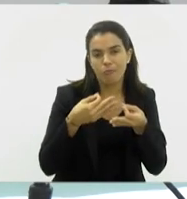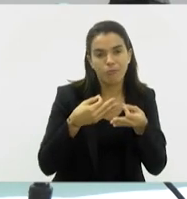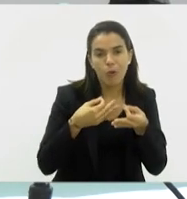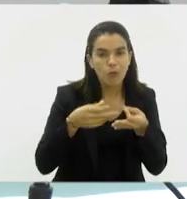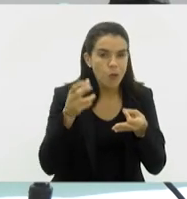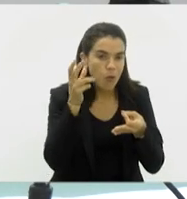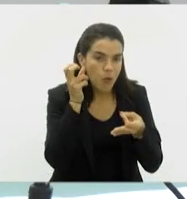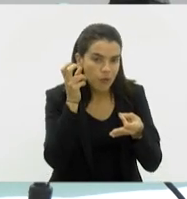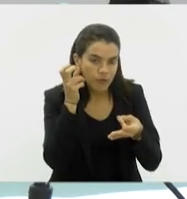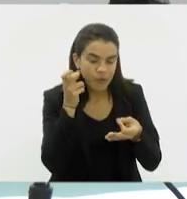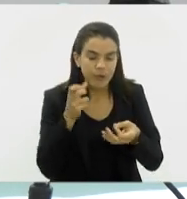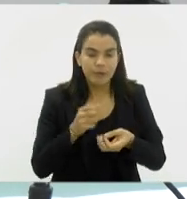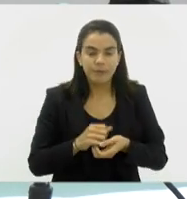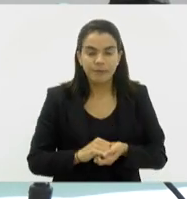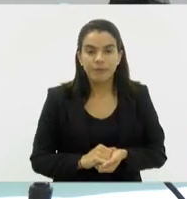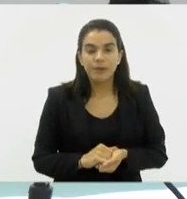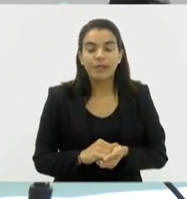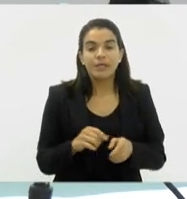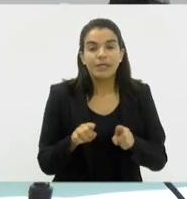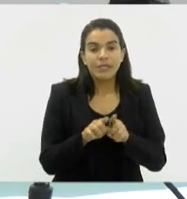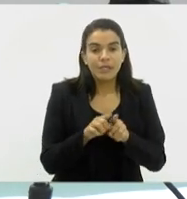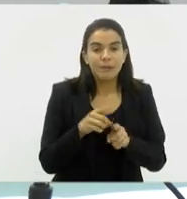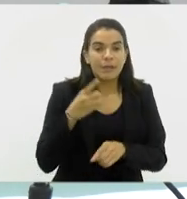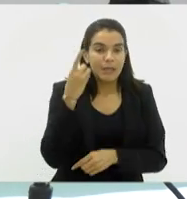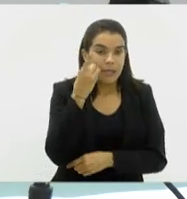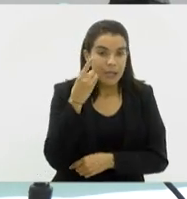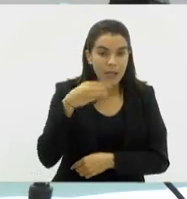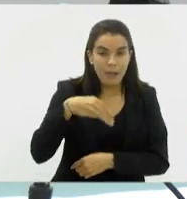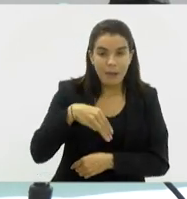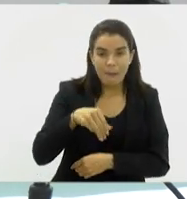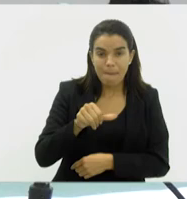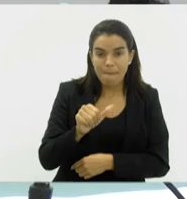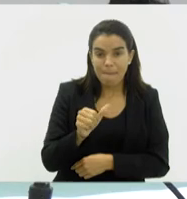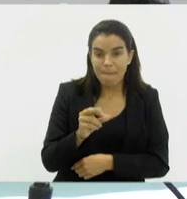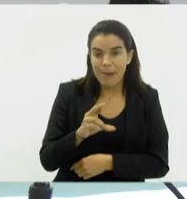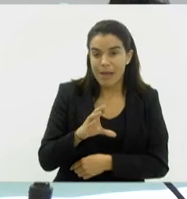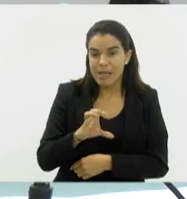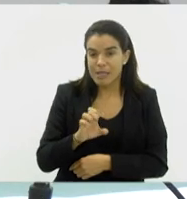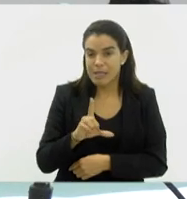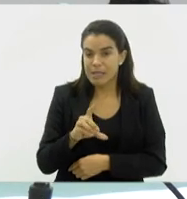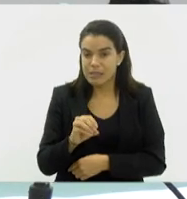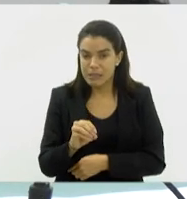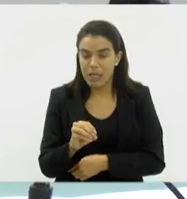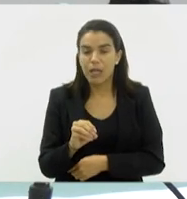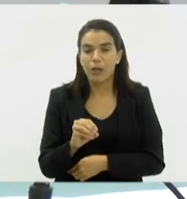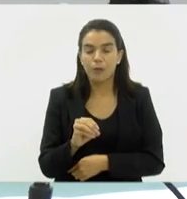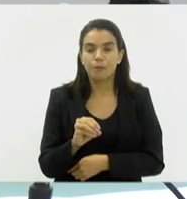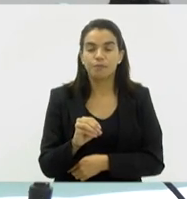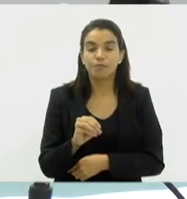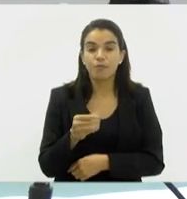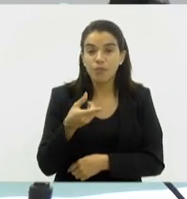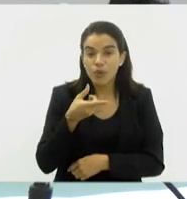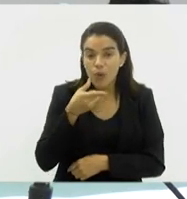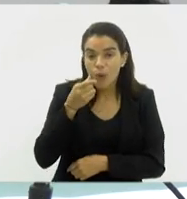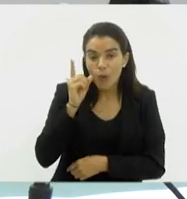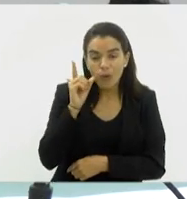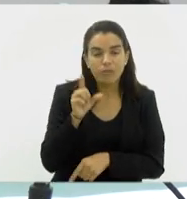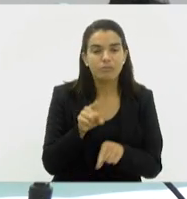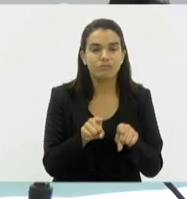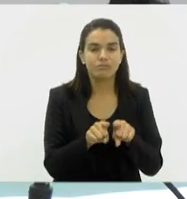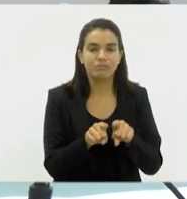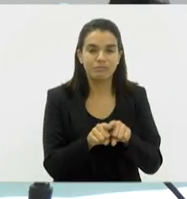online mas não conseguiu entrar Deputado Marcelo também não nos ouviram não ouvimos ele ontem